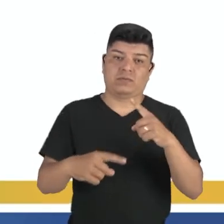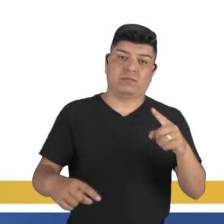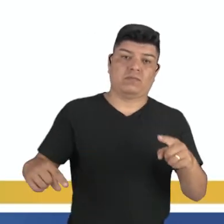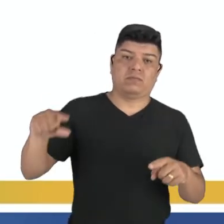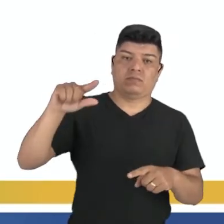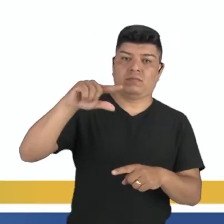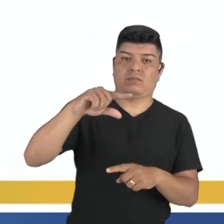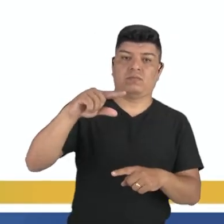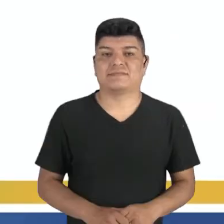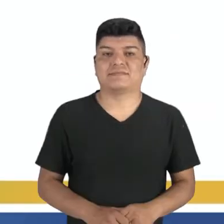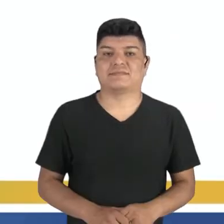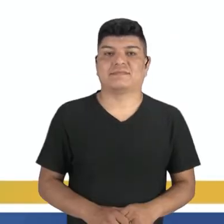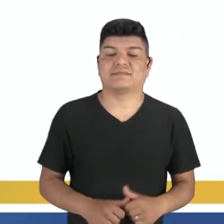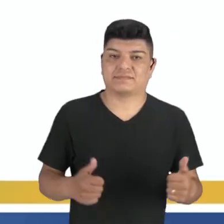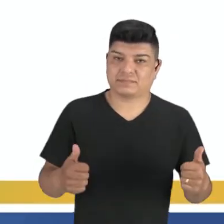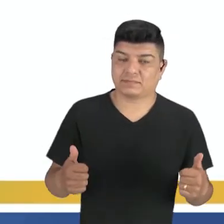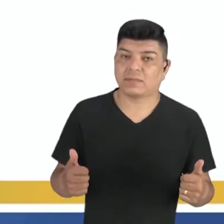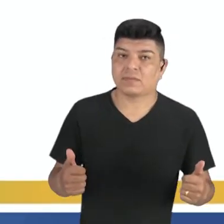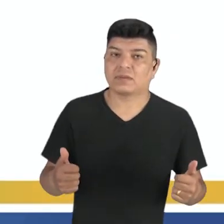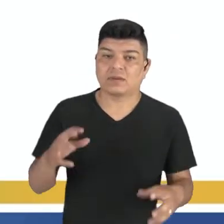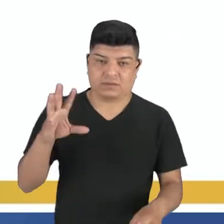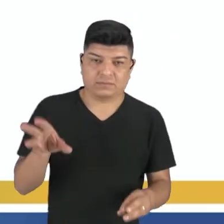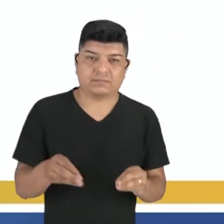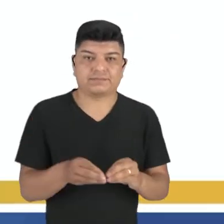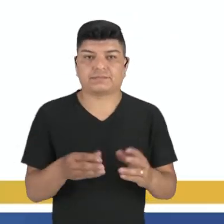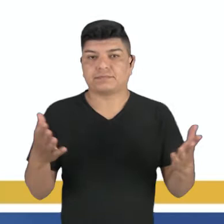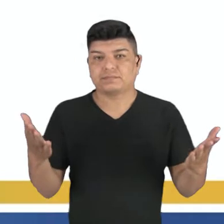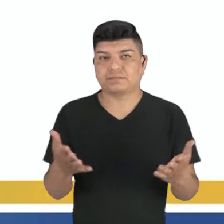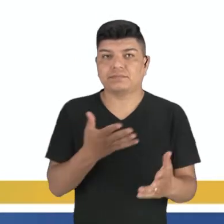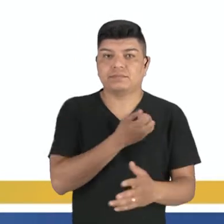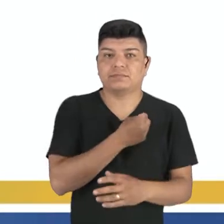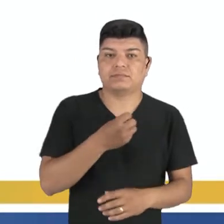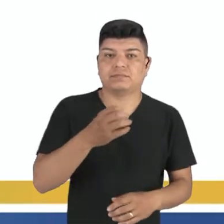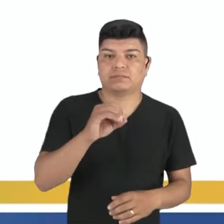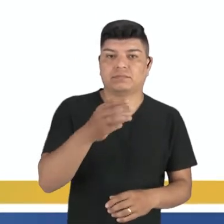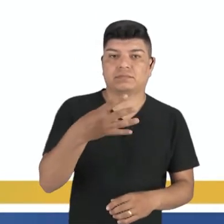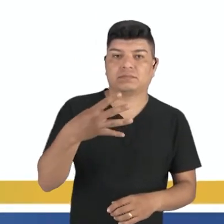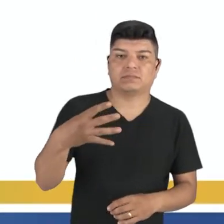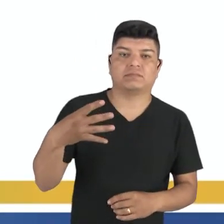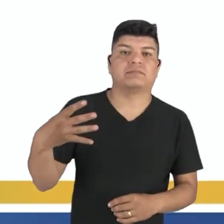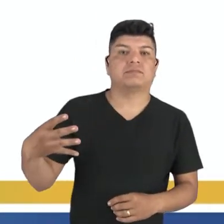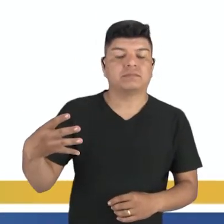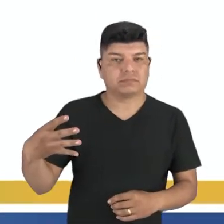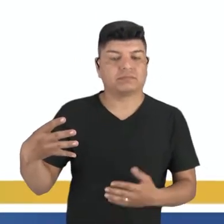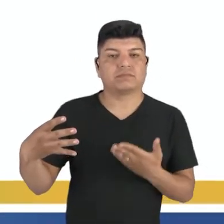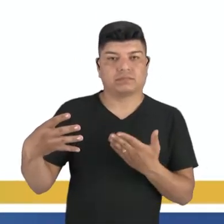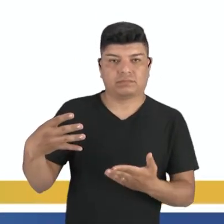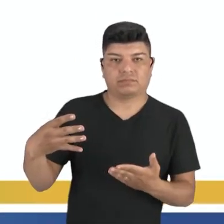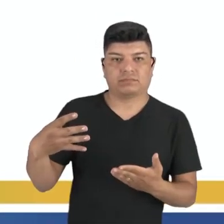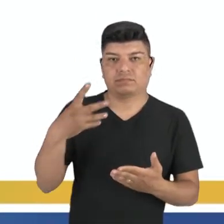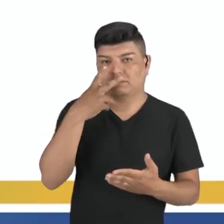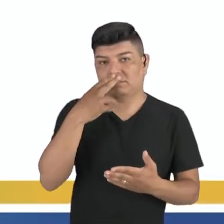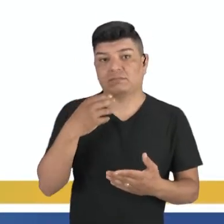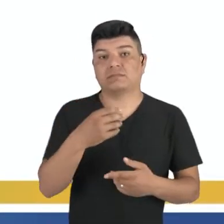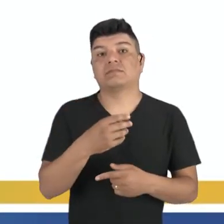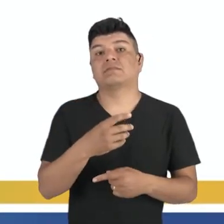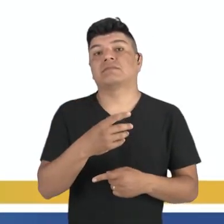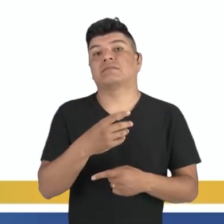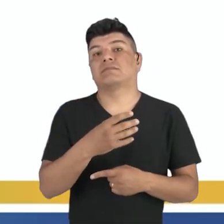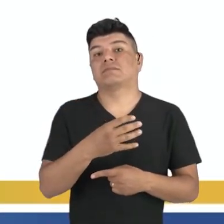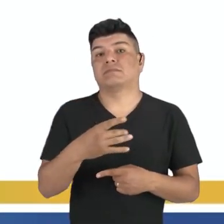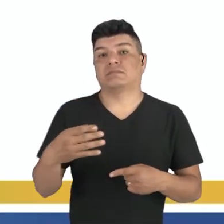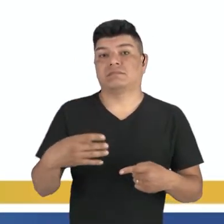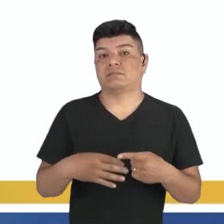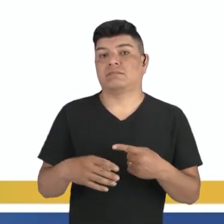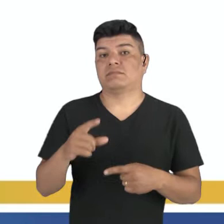passa para o outro lado dividindo. Muito bem, então nós concluímos, né, que o número 0,444, né, aí que seria uma dízima periódica,